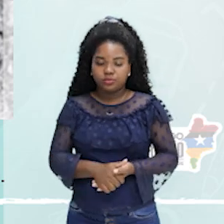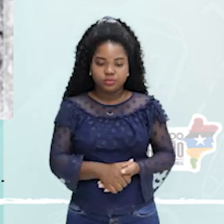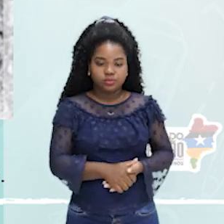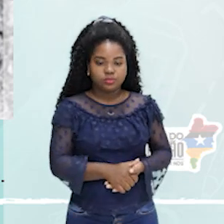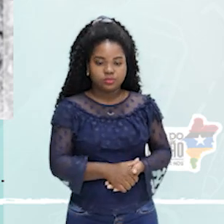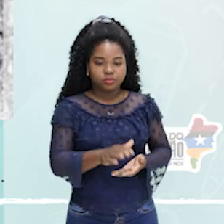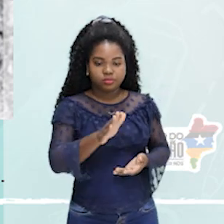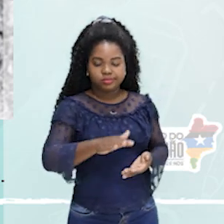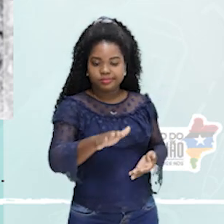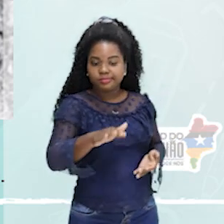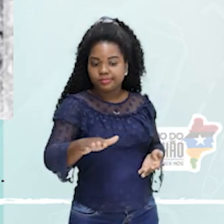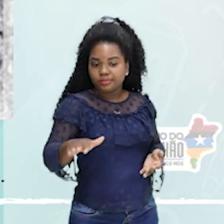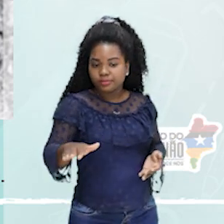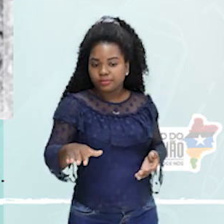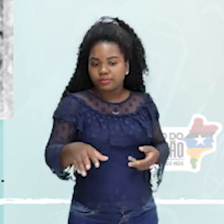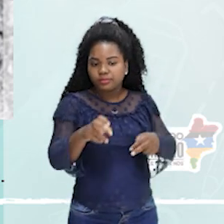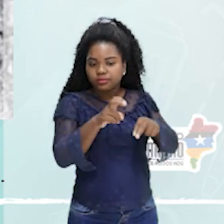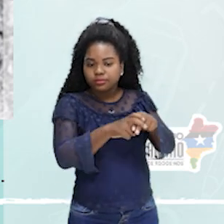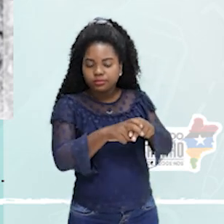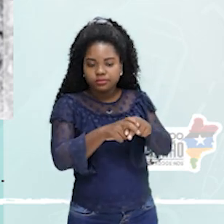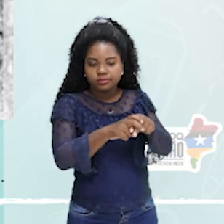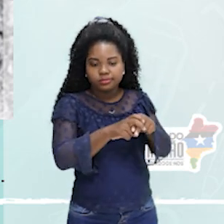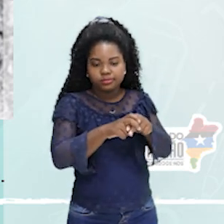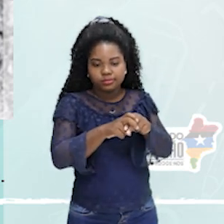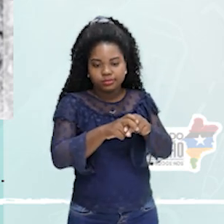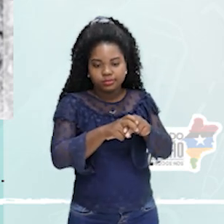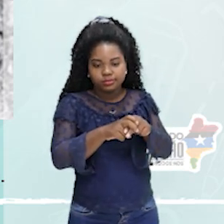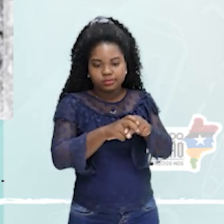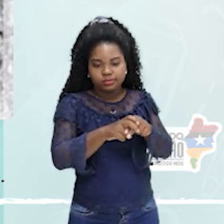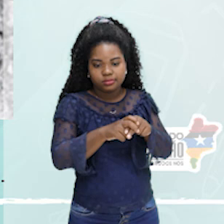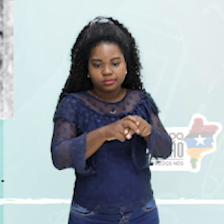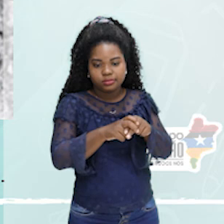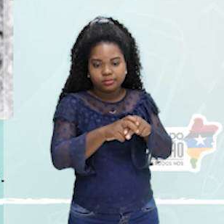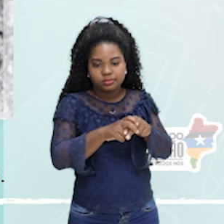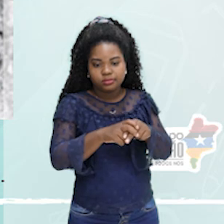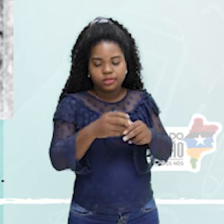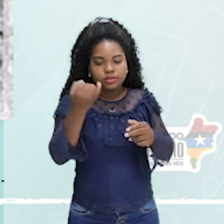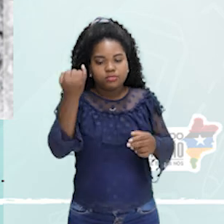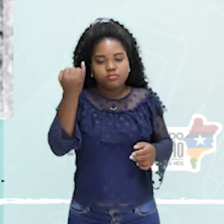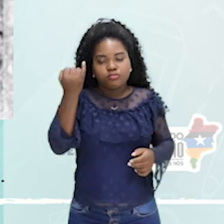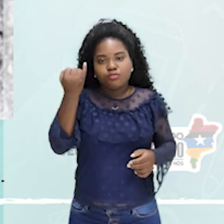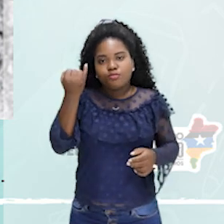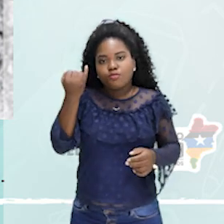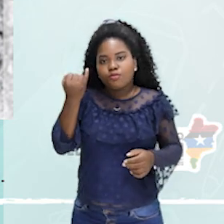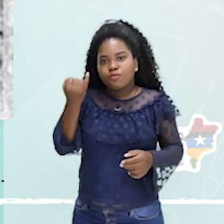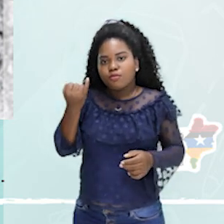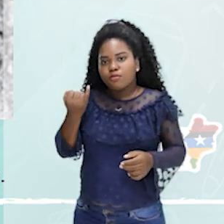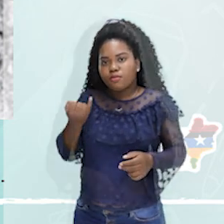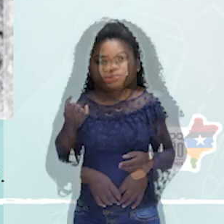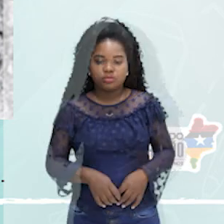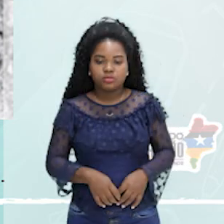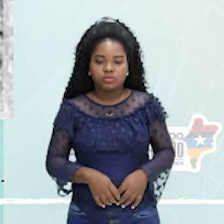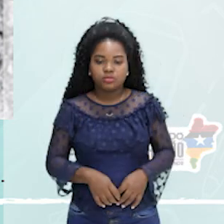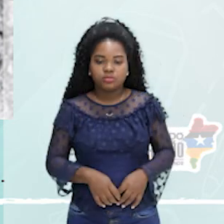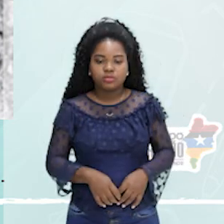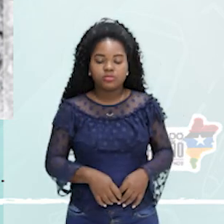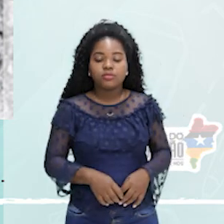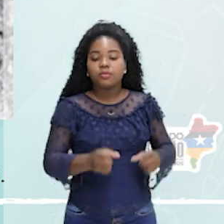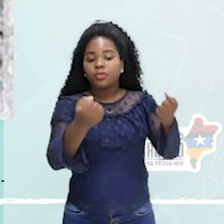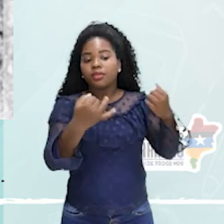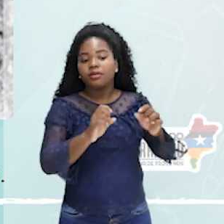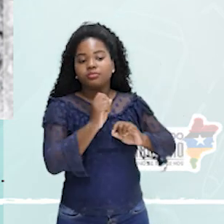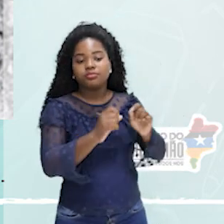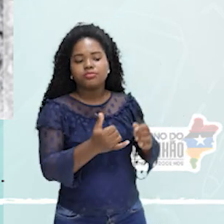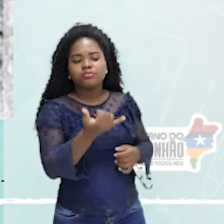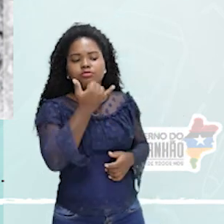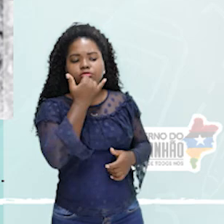e uma criança sentada no chão. Dá para perceber que ela é muito magrinha, ou seja, ela deve passar fome. E ele diz assim,